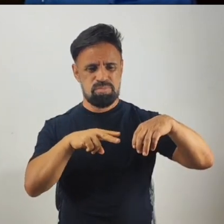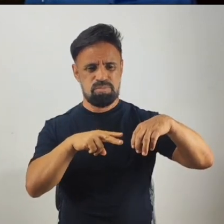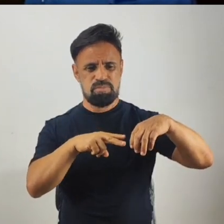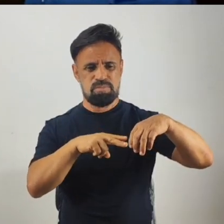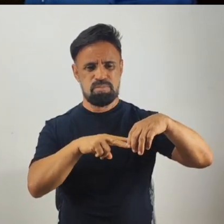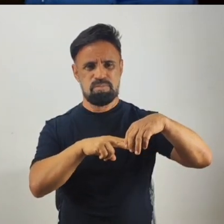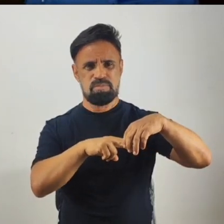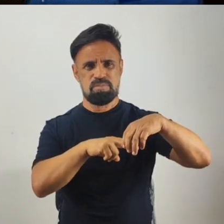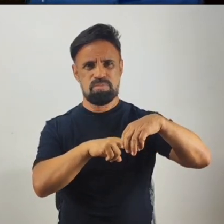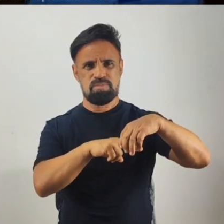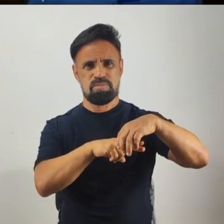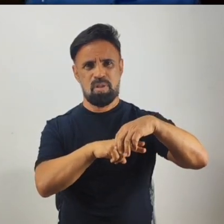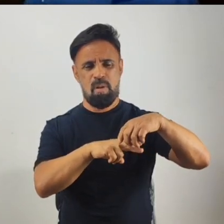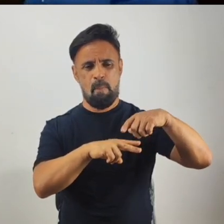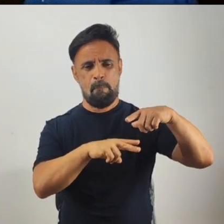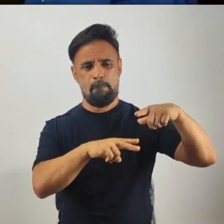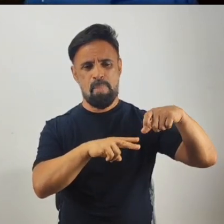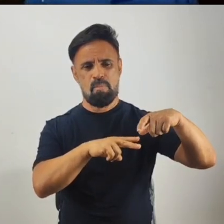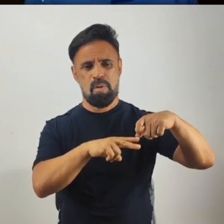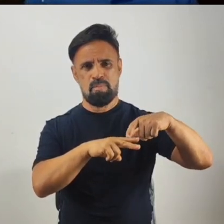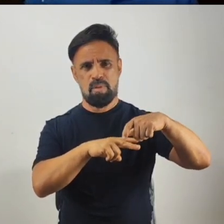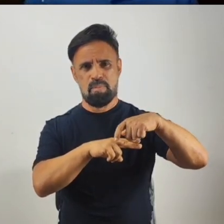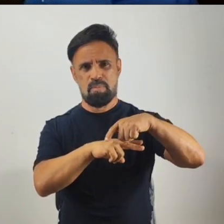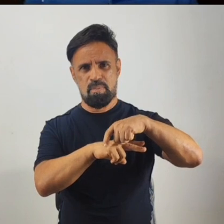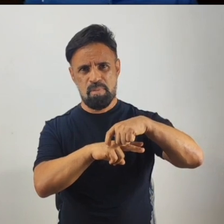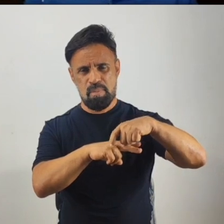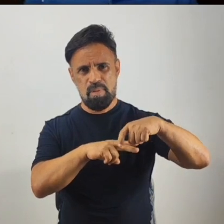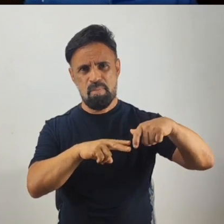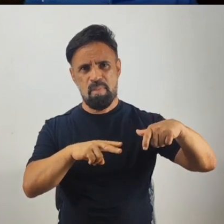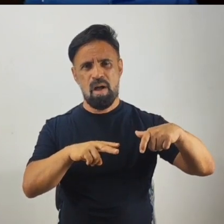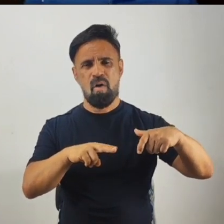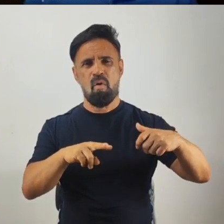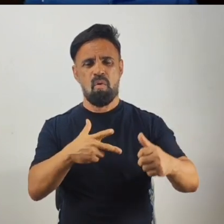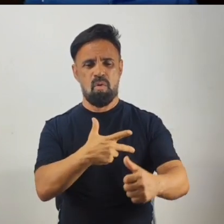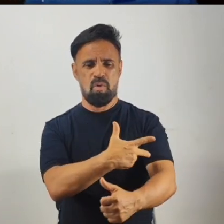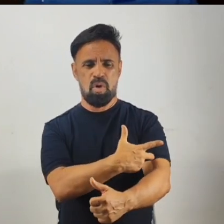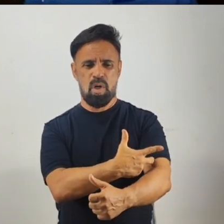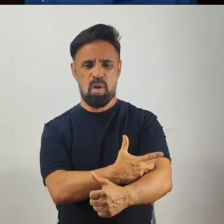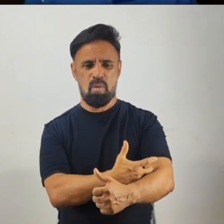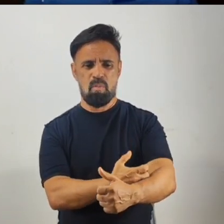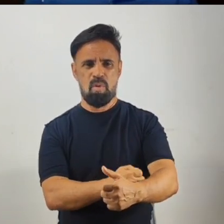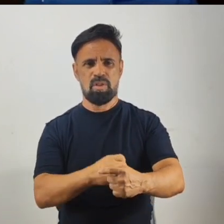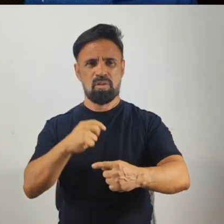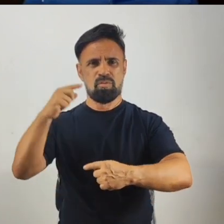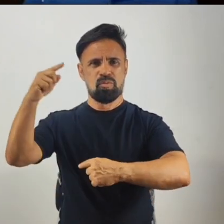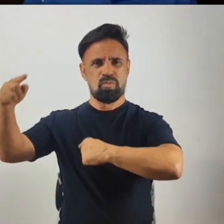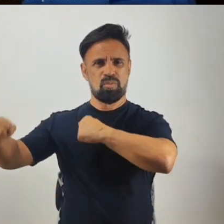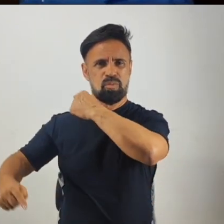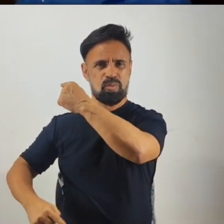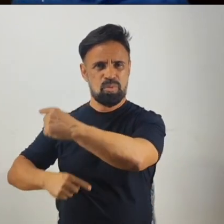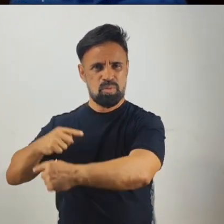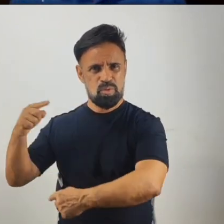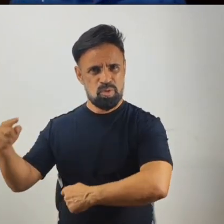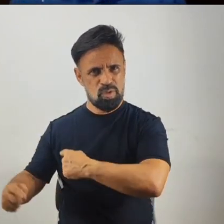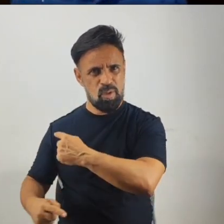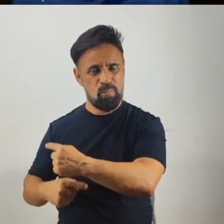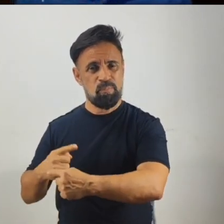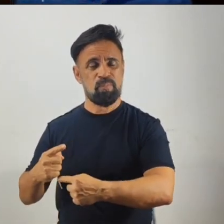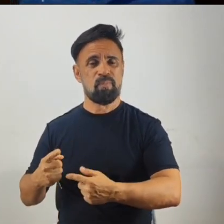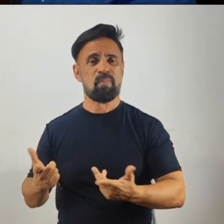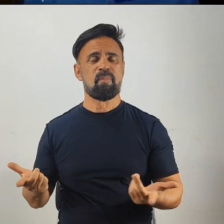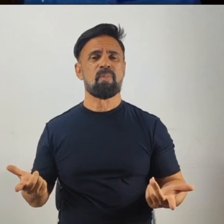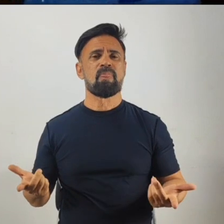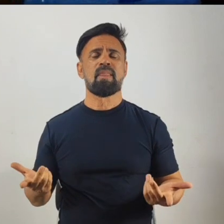saúde, o serviço de hemodiálise dentro de uma unidade de saúde. Então, esses são os